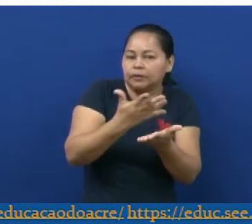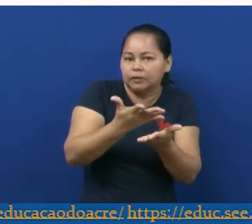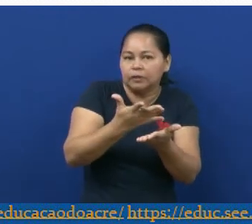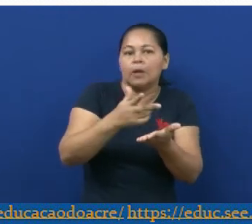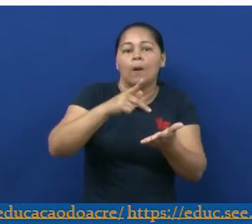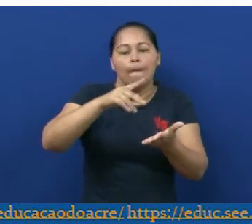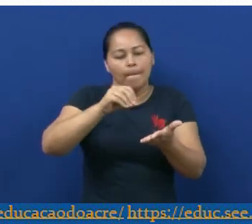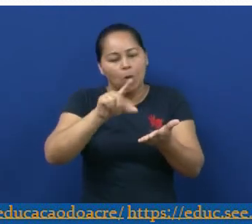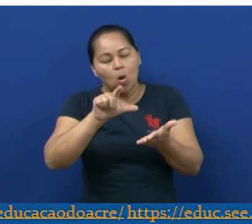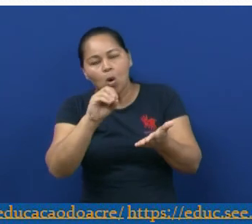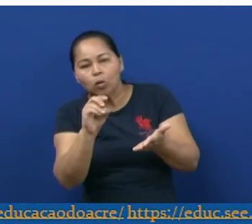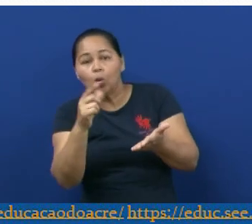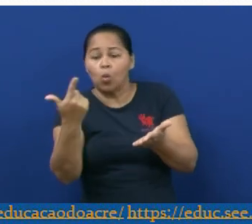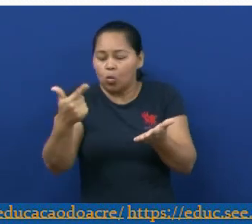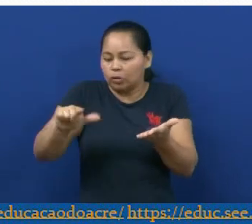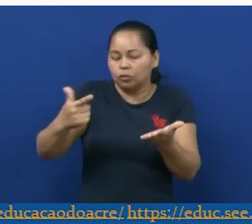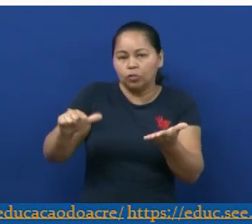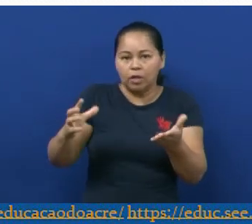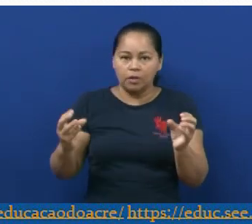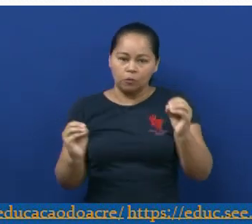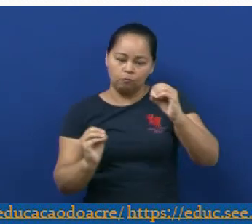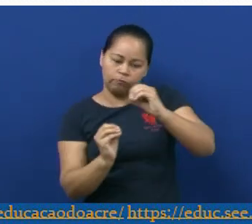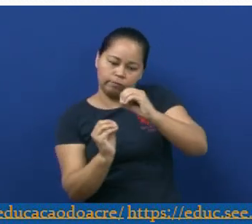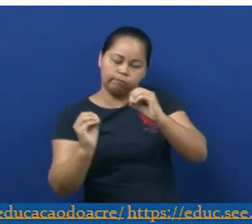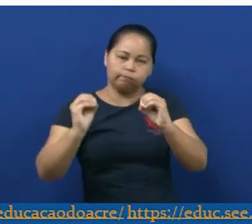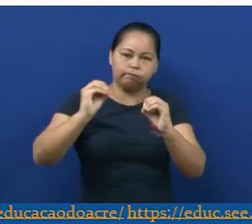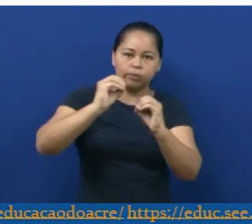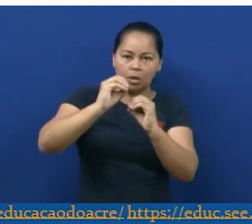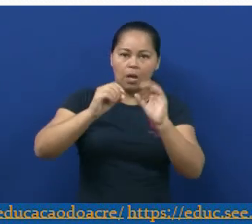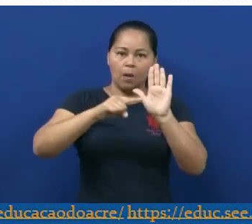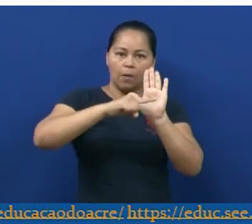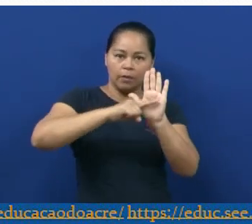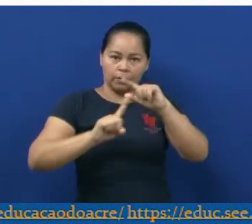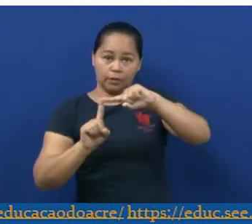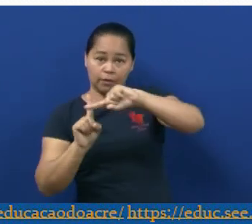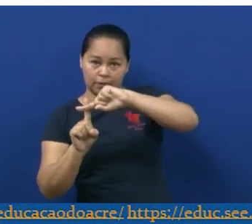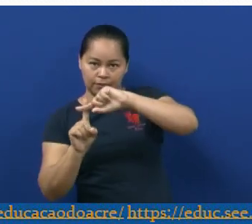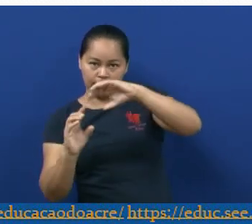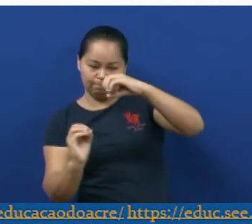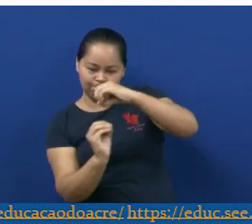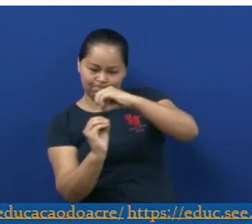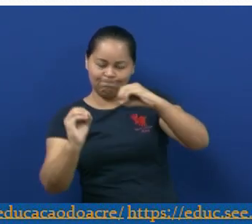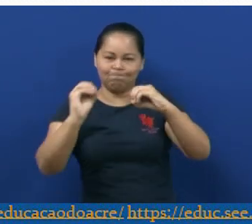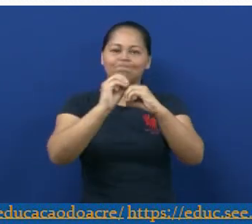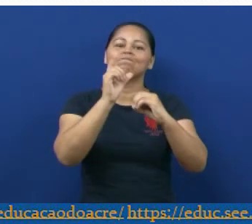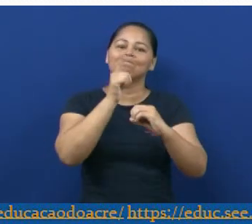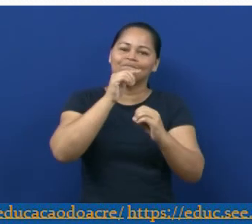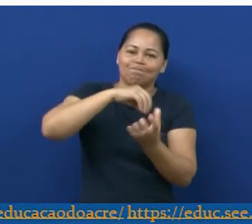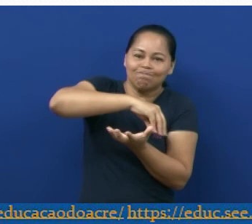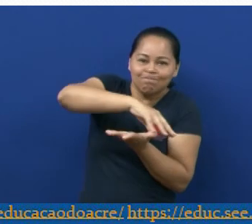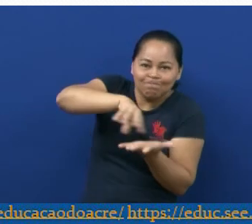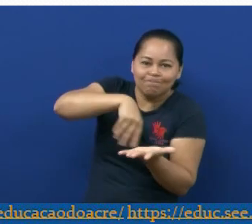que tem polo. Essa parte que tem polo é a que vai ter afinidade e vai se ligar com a molécula de água.